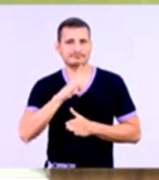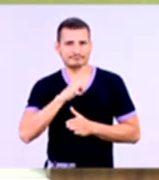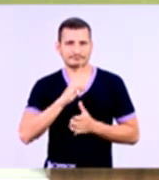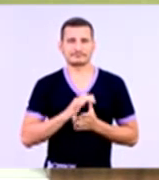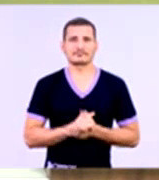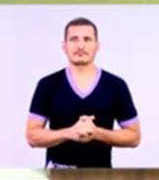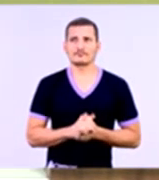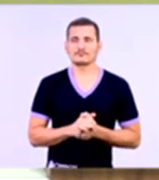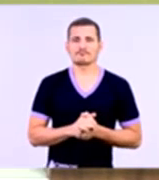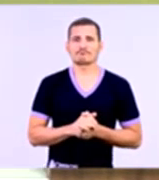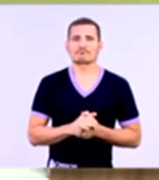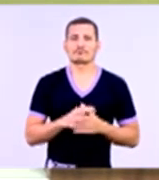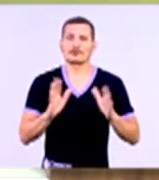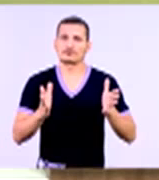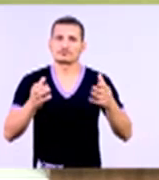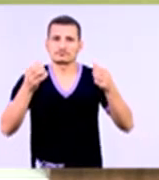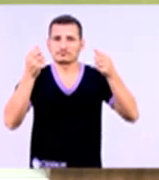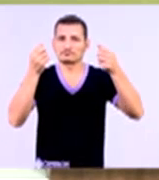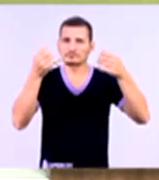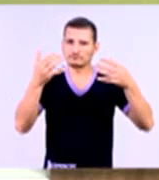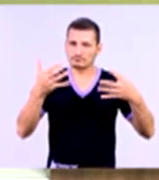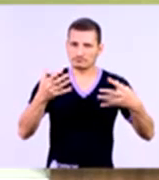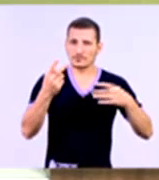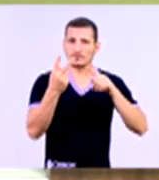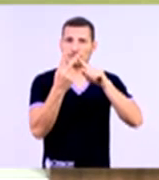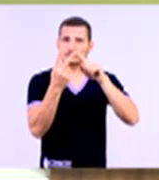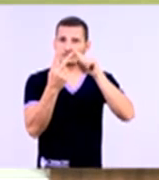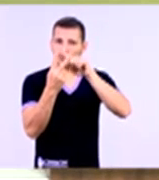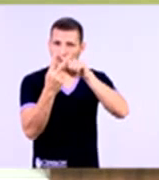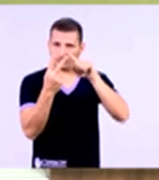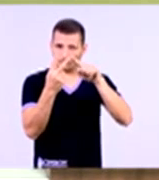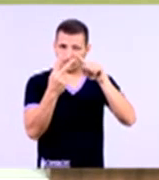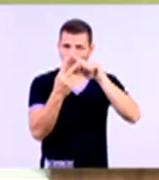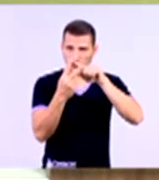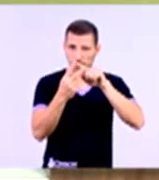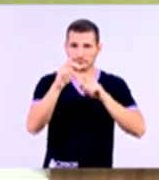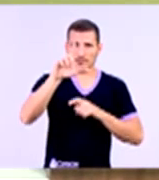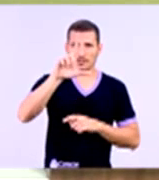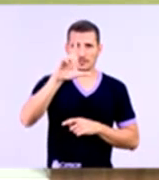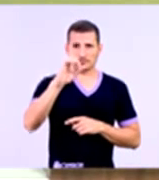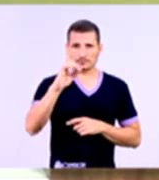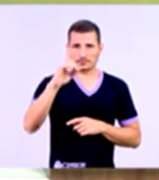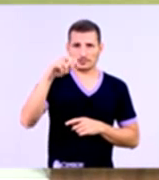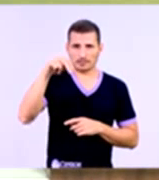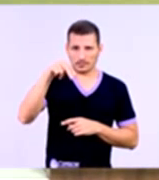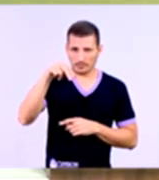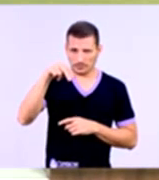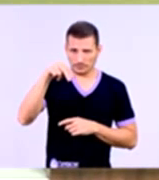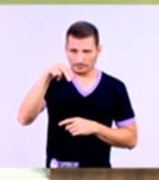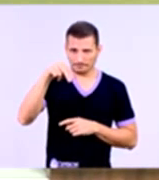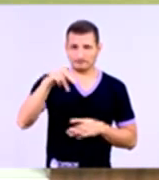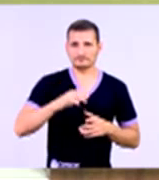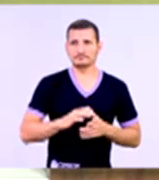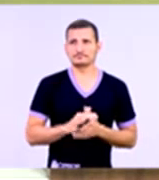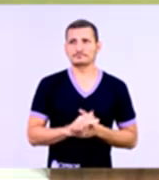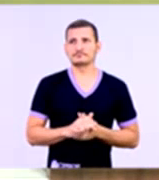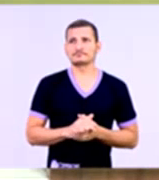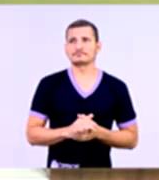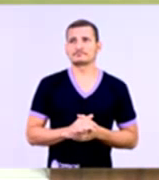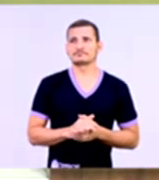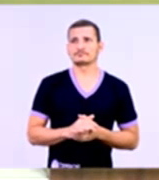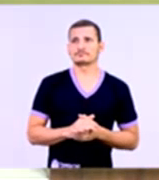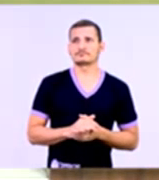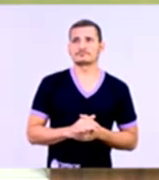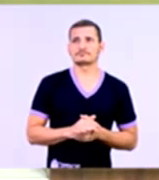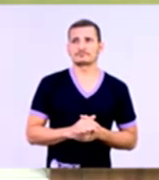foi passado aí durante a aula dois tipos de instalação, né? O LDN, né? Que é o Local Delivery Network, né,